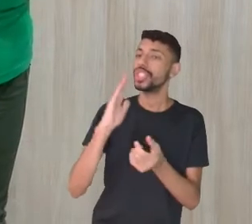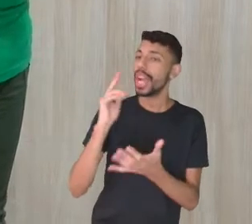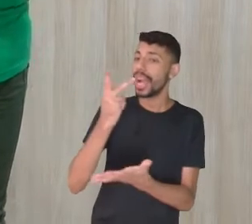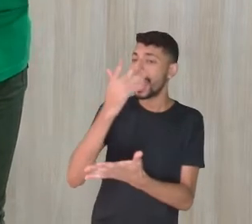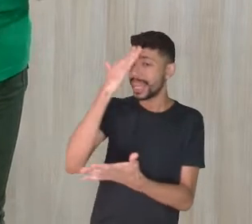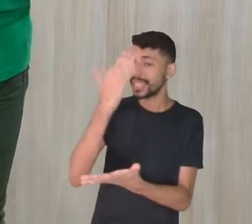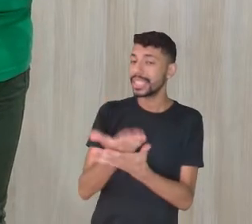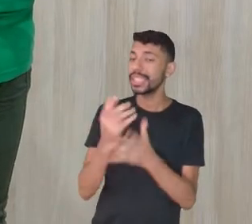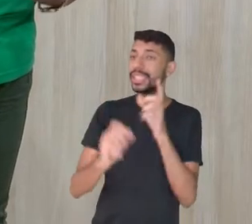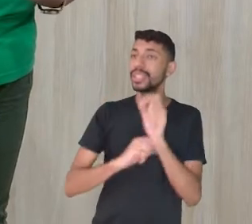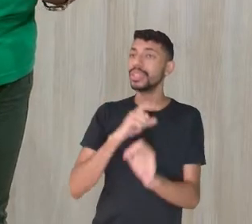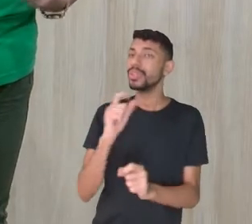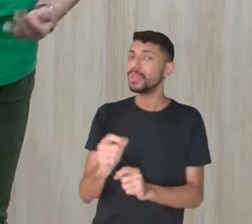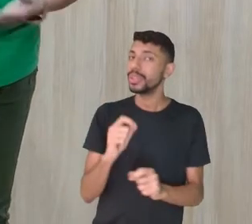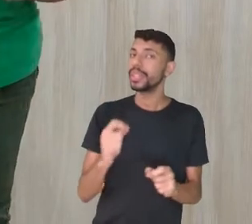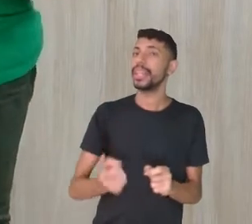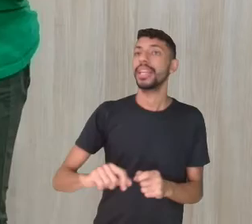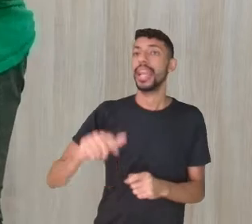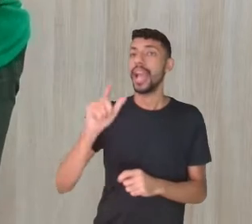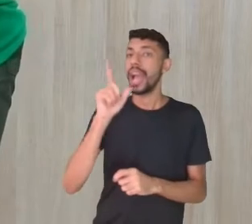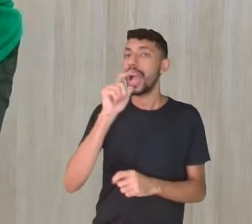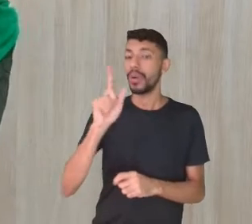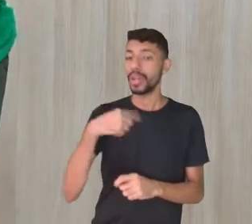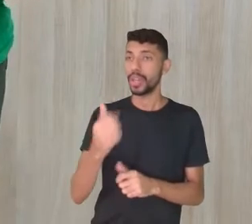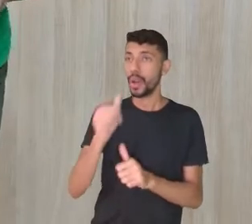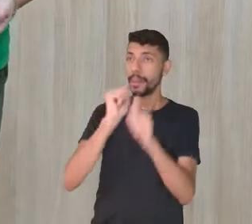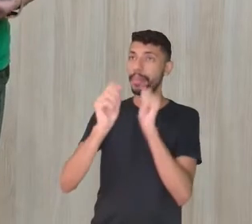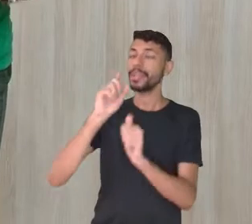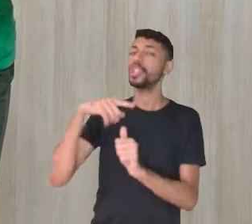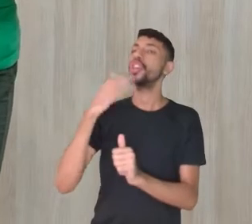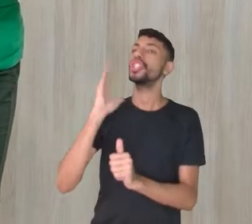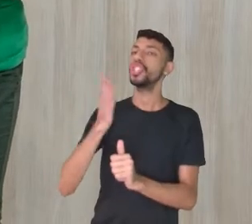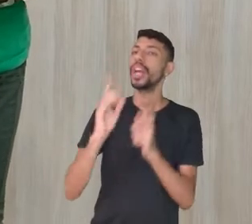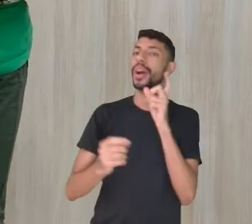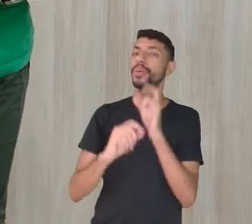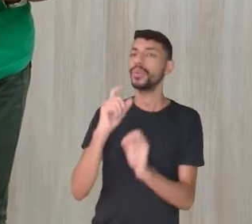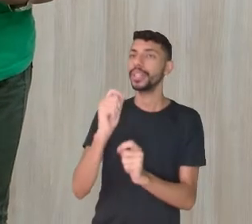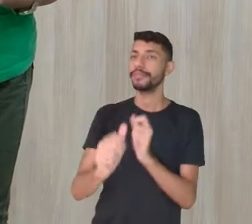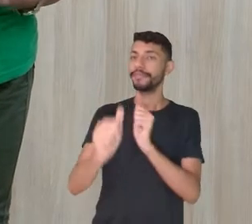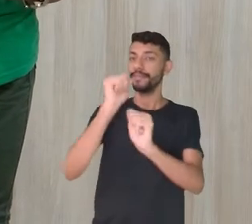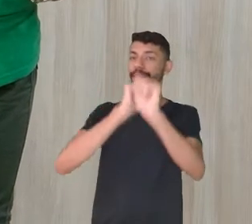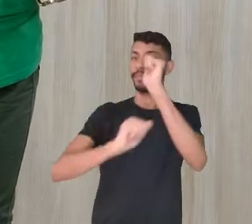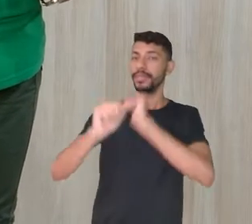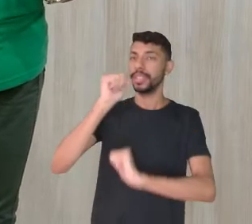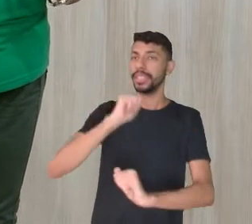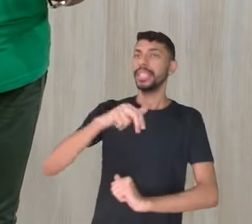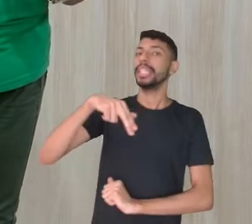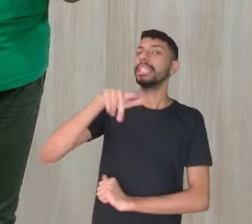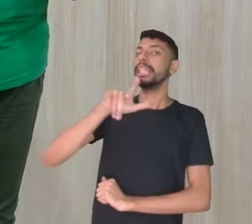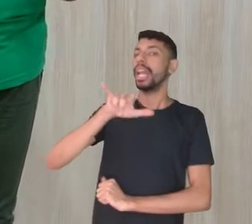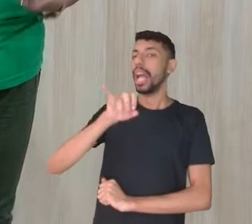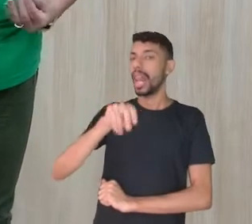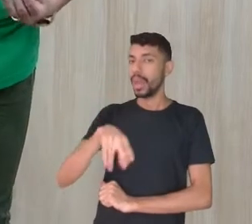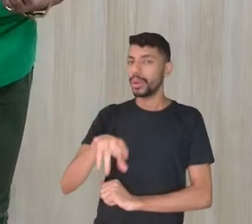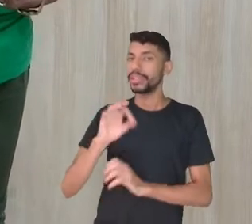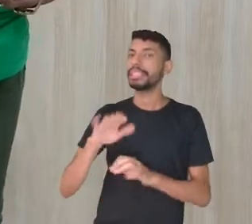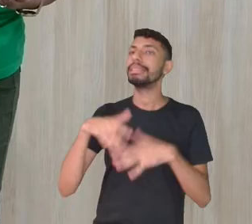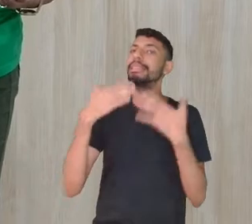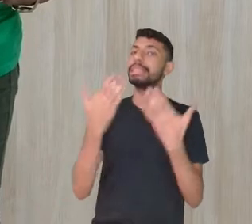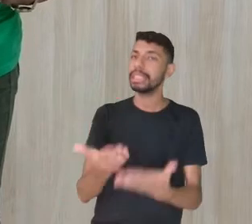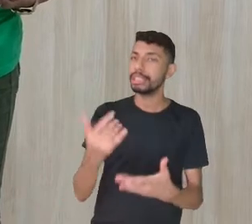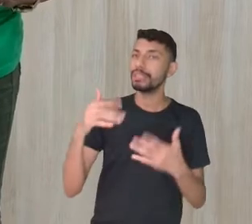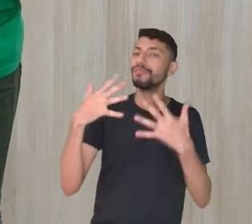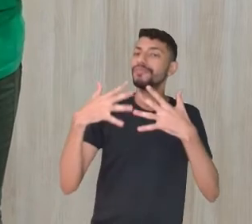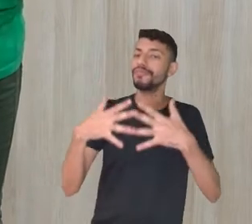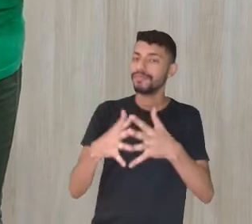nessa dita água que está limpa para a gente, nós já estamos ingerindo esses microplásticos. E aí a gente sabe que isso vai dar complicação no